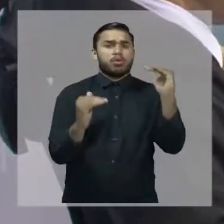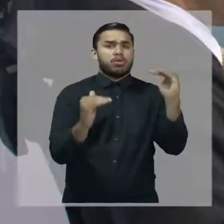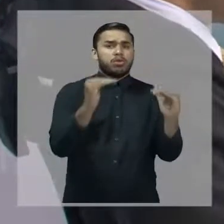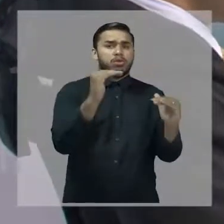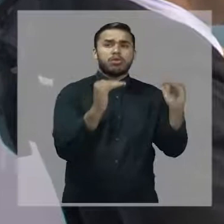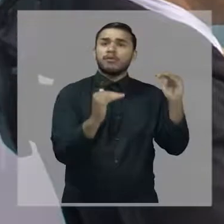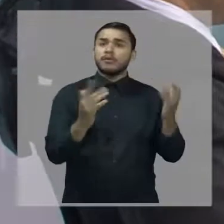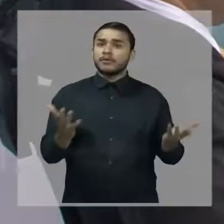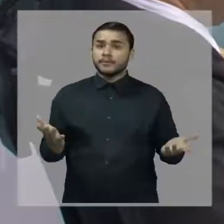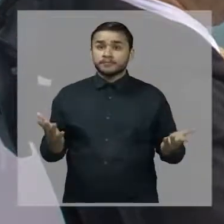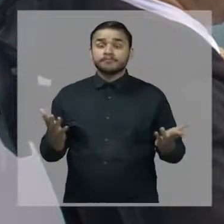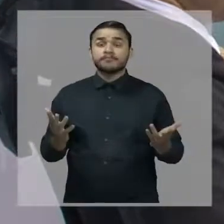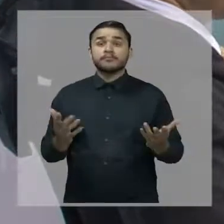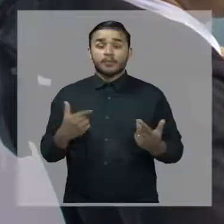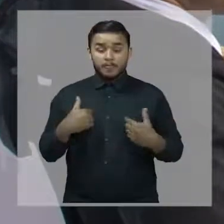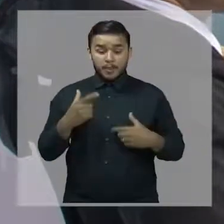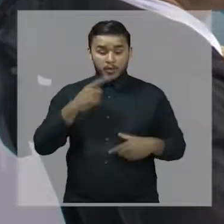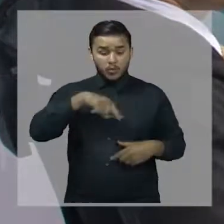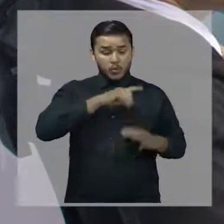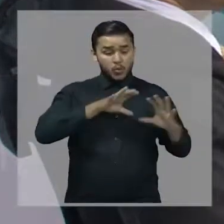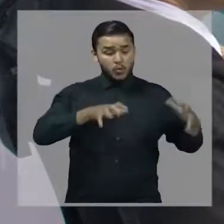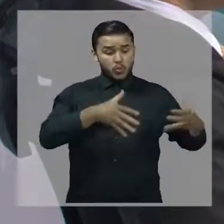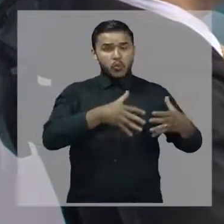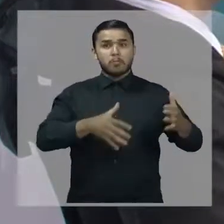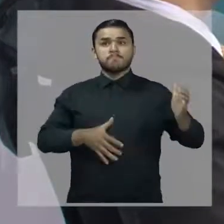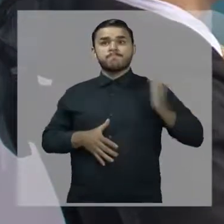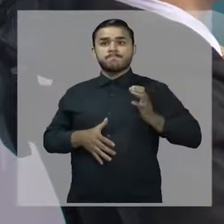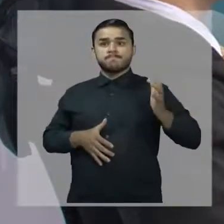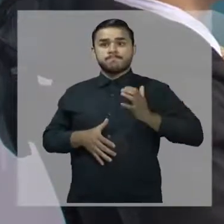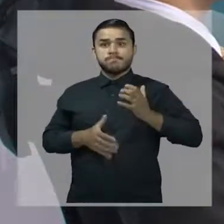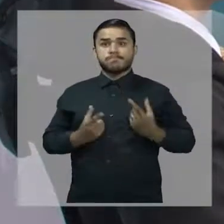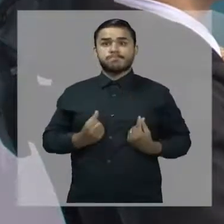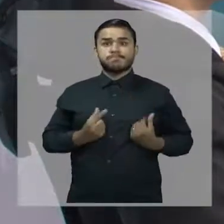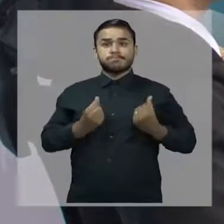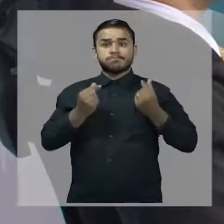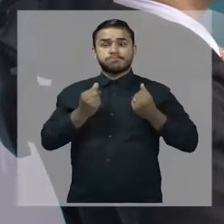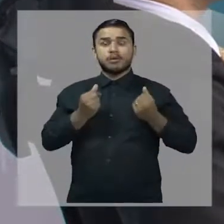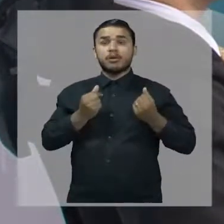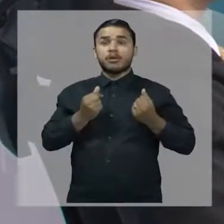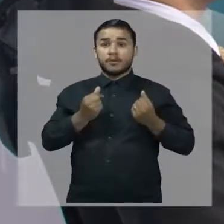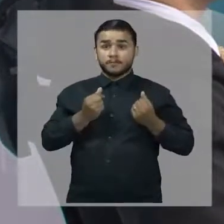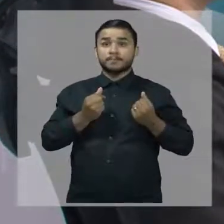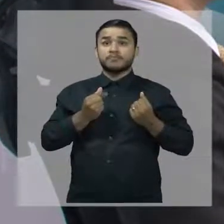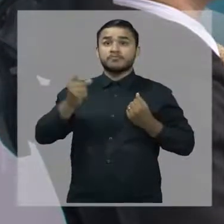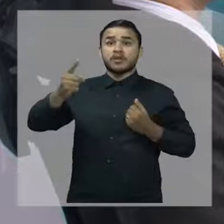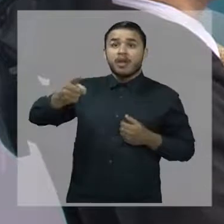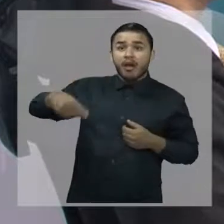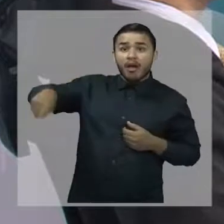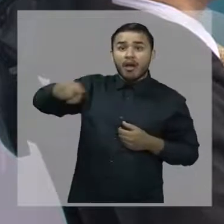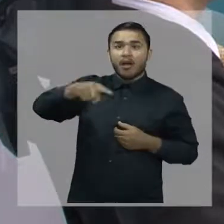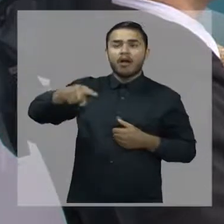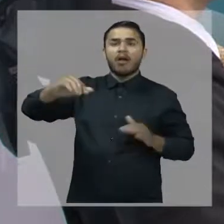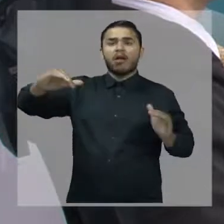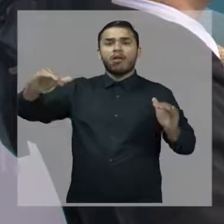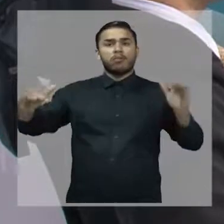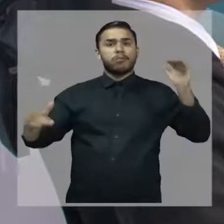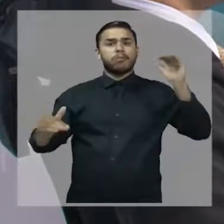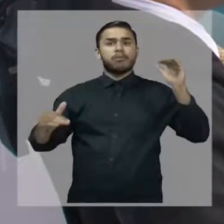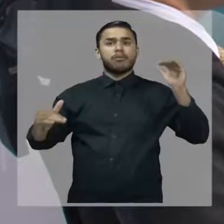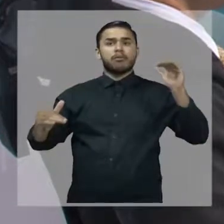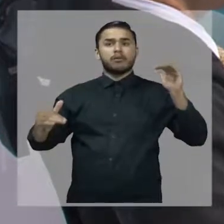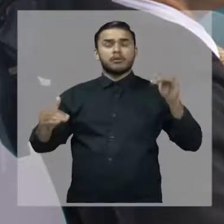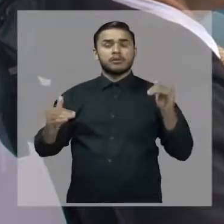lado, aqueles que são os concentradores desses recursos nacionais e os desvalidos